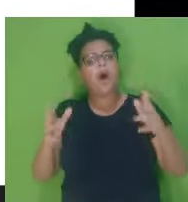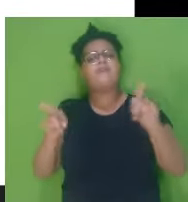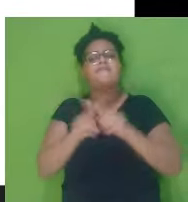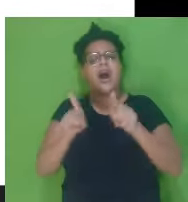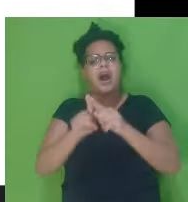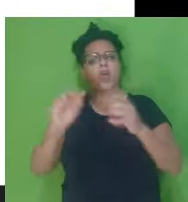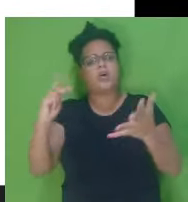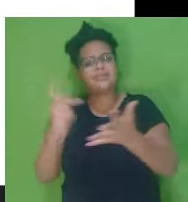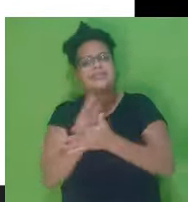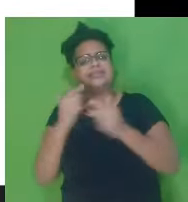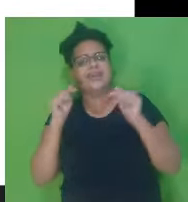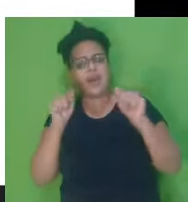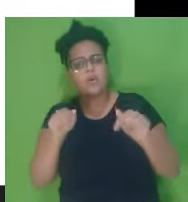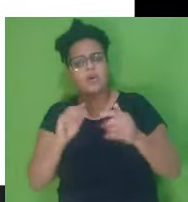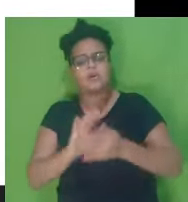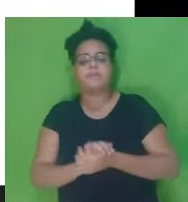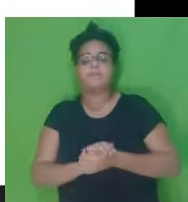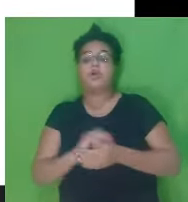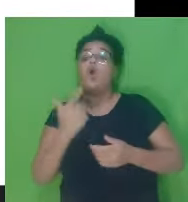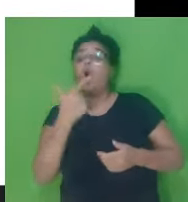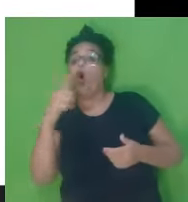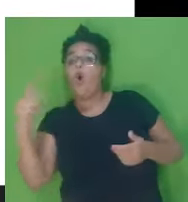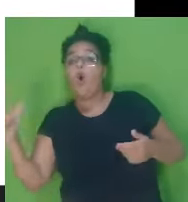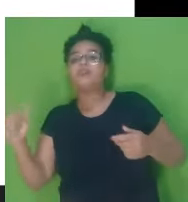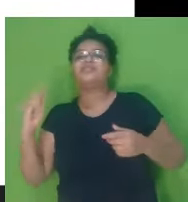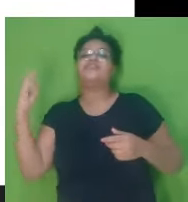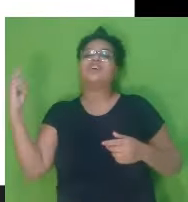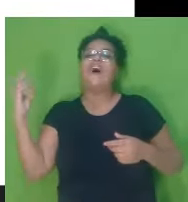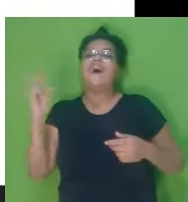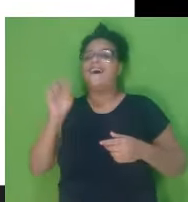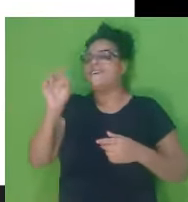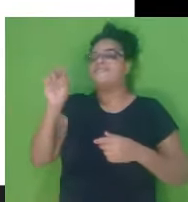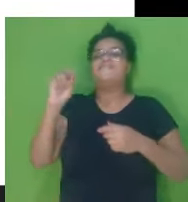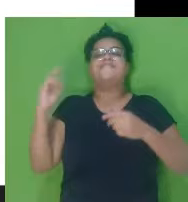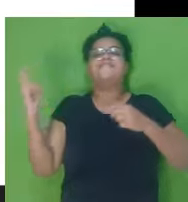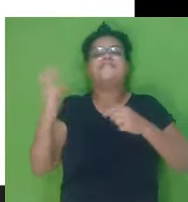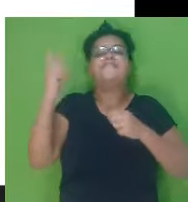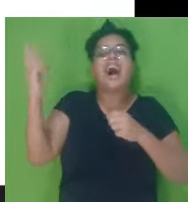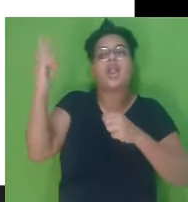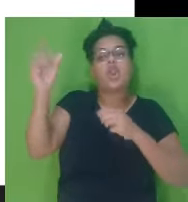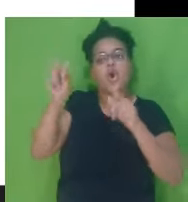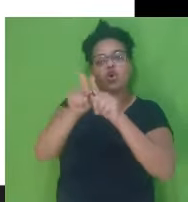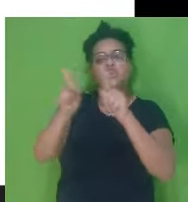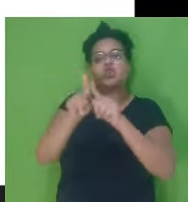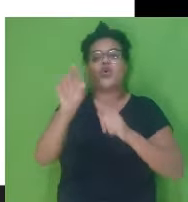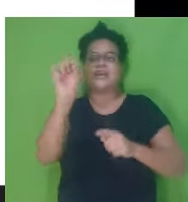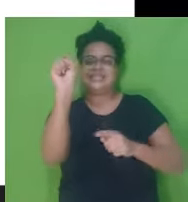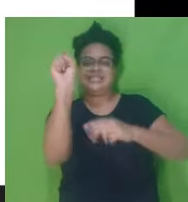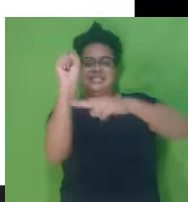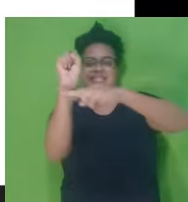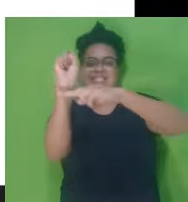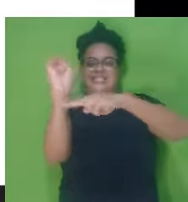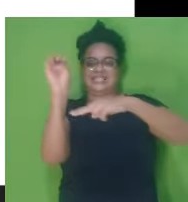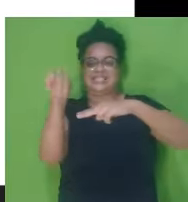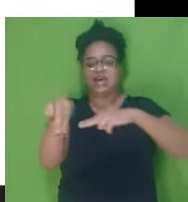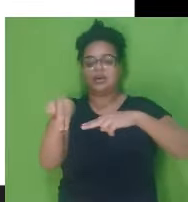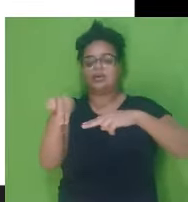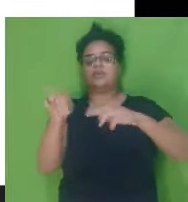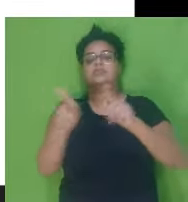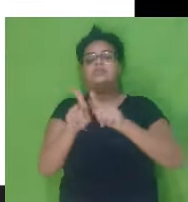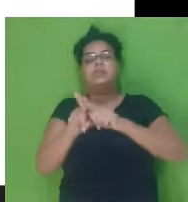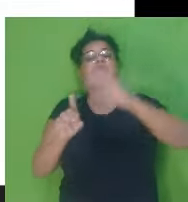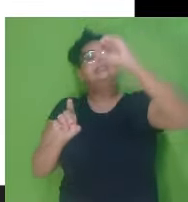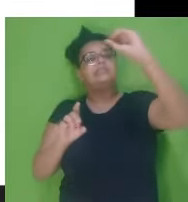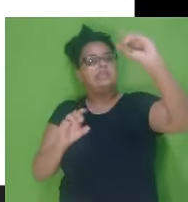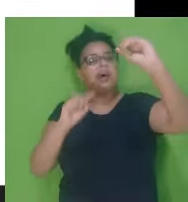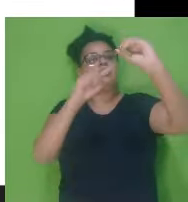vai acontecer com esses outros valores desses senos aqui. Tudo vai tender para zero. Então, em